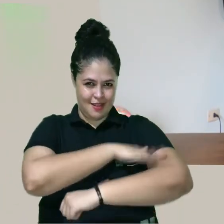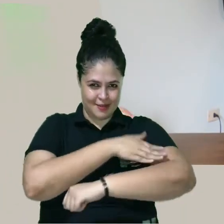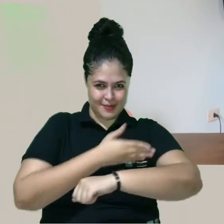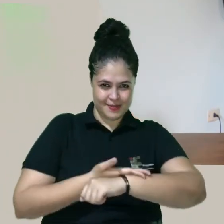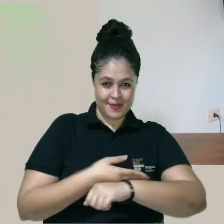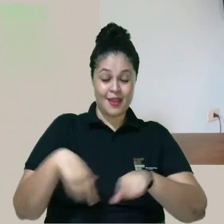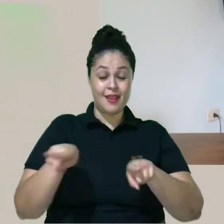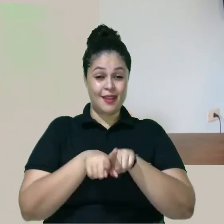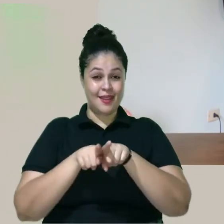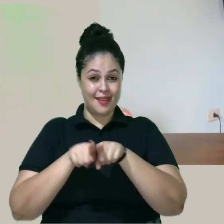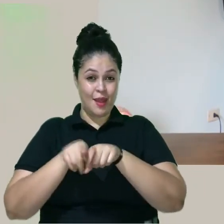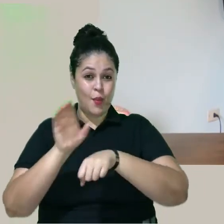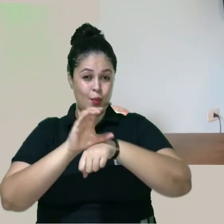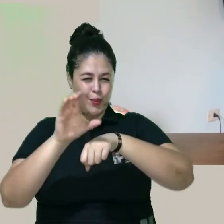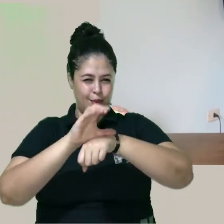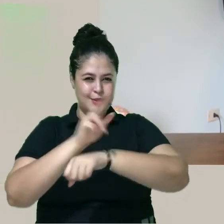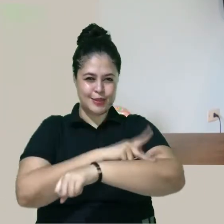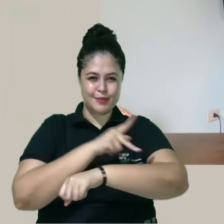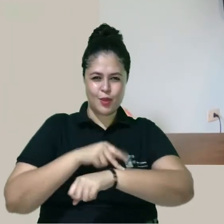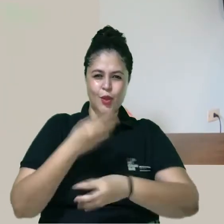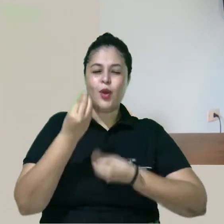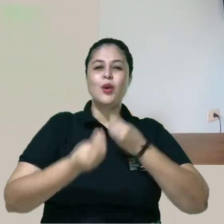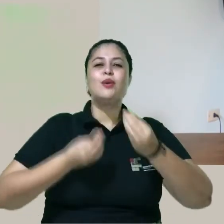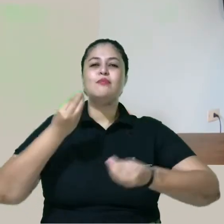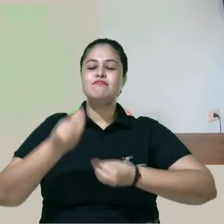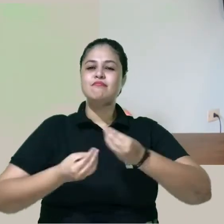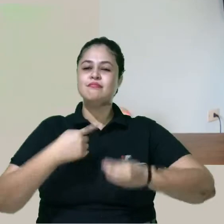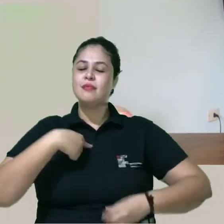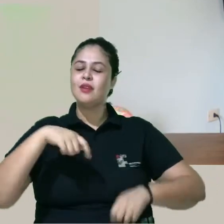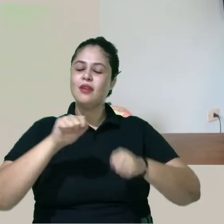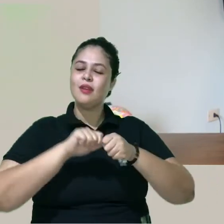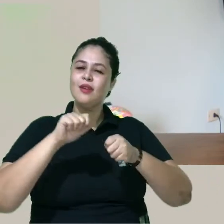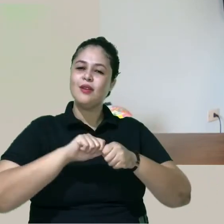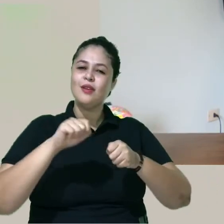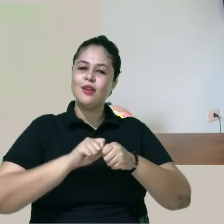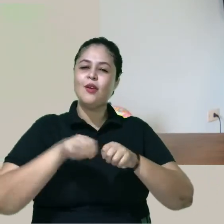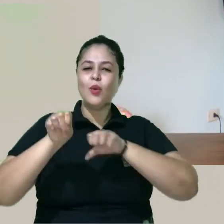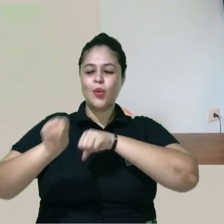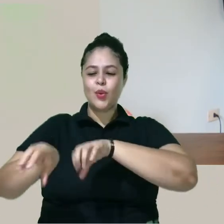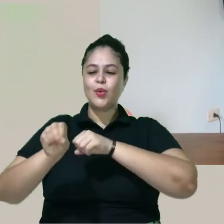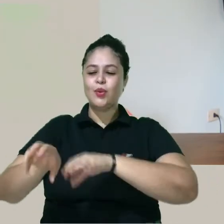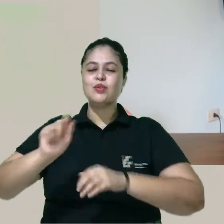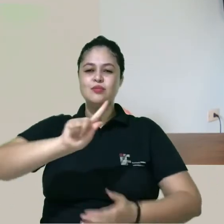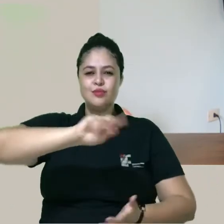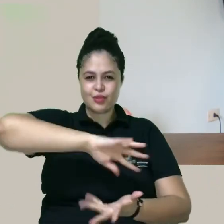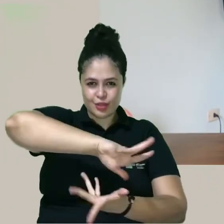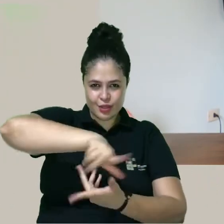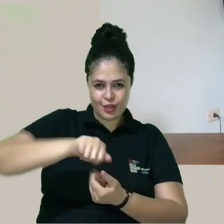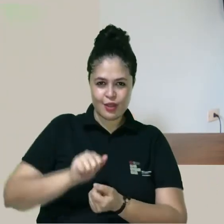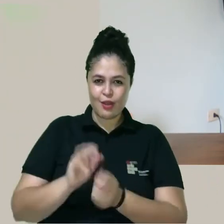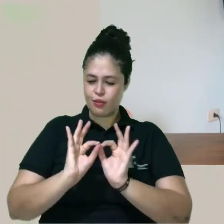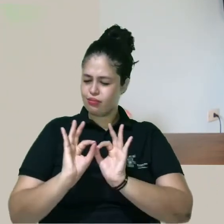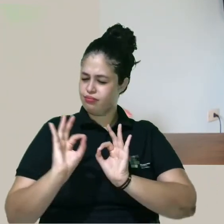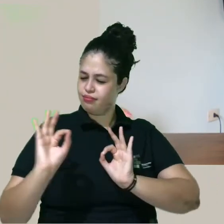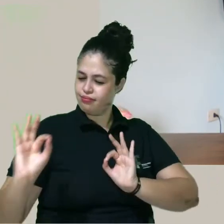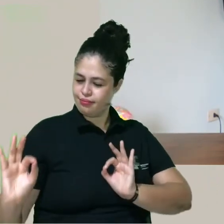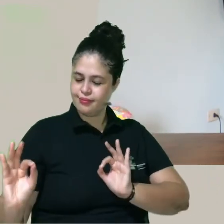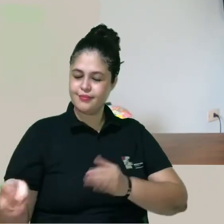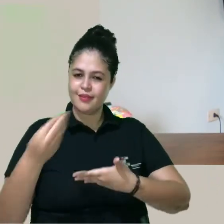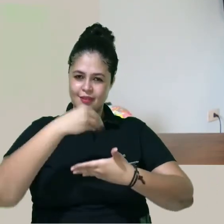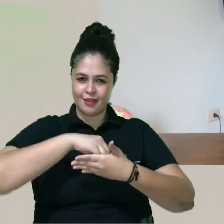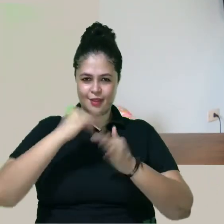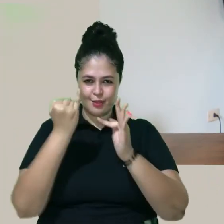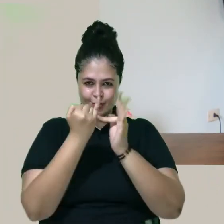nível médio e do curso de pedagogia, como funcionará o ensino de geografia remoto